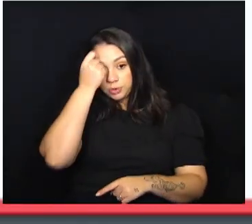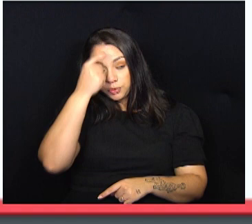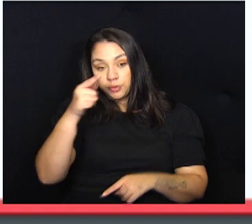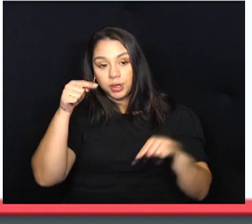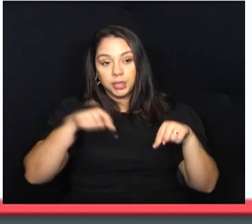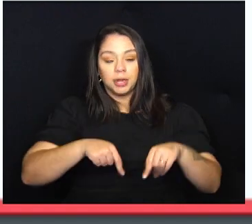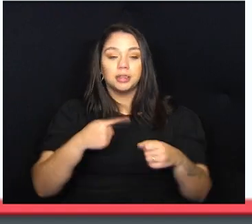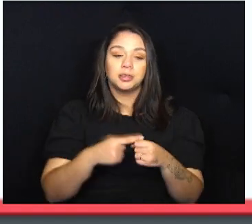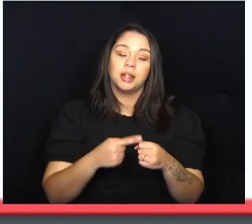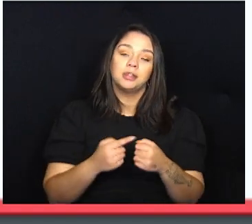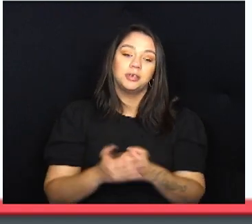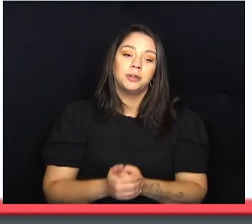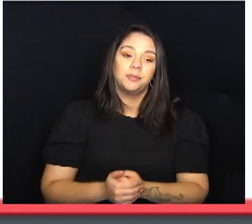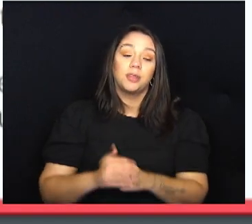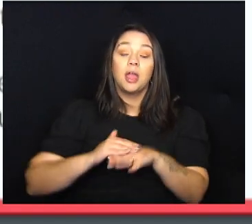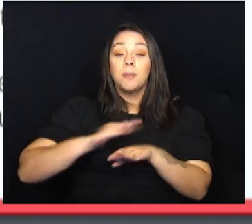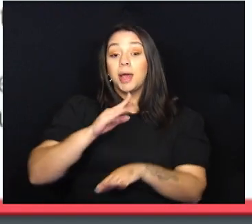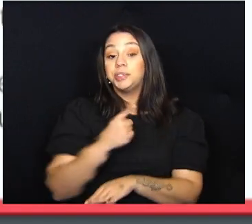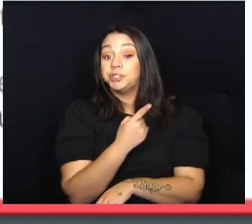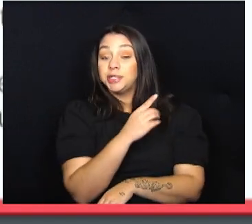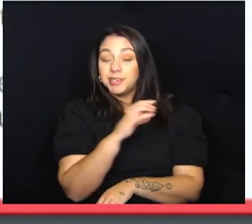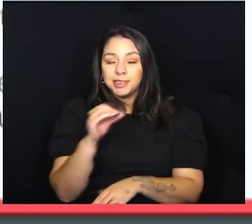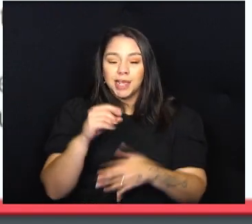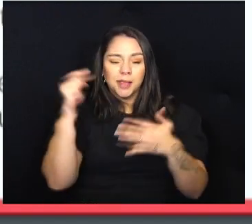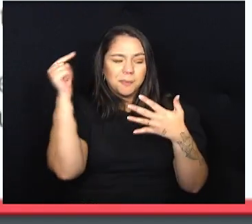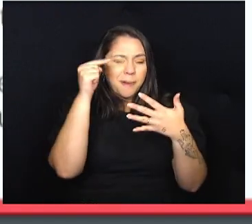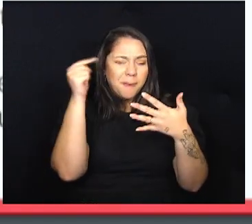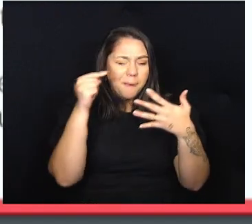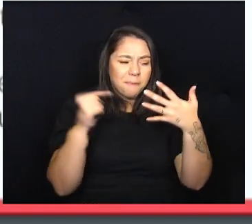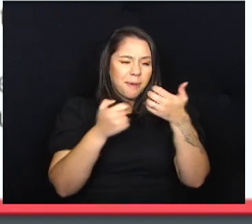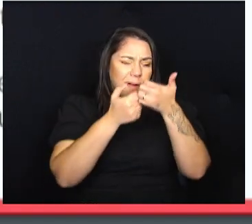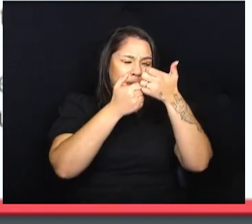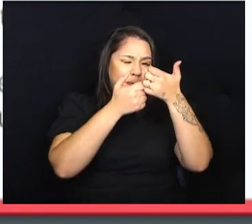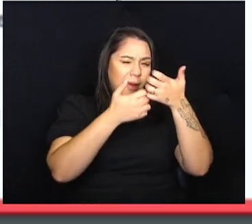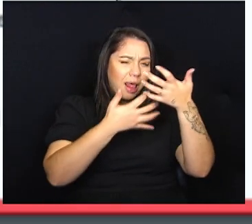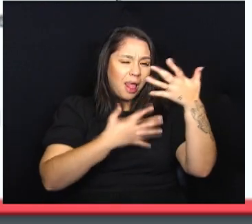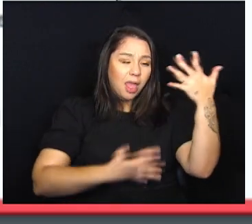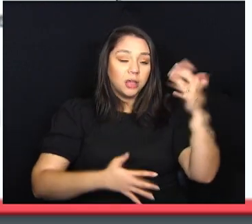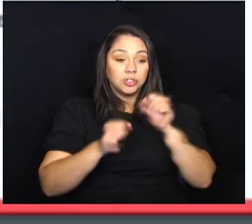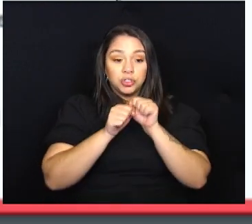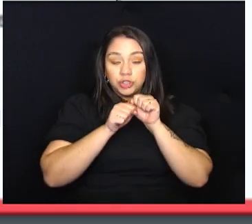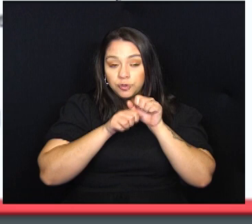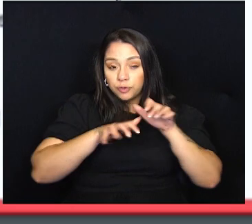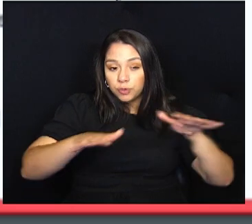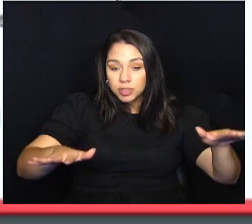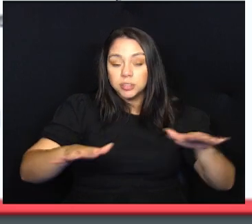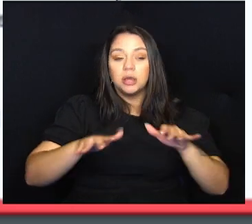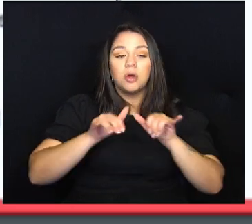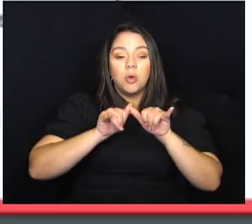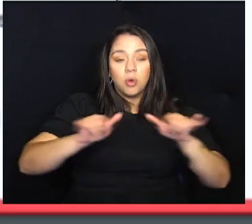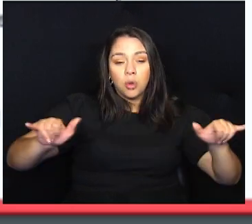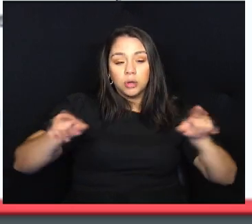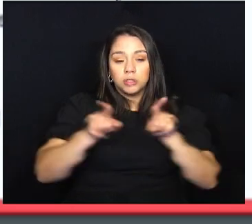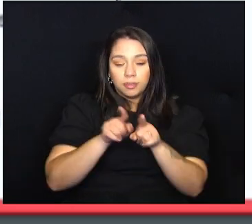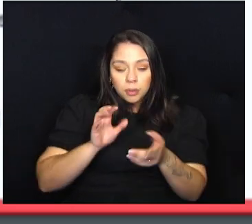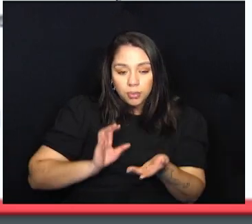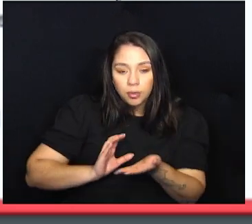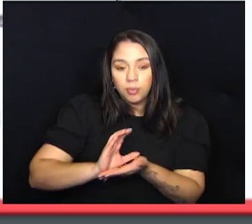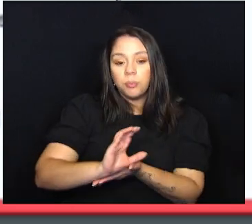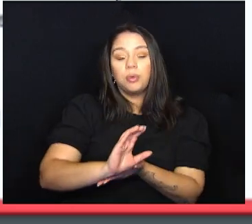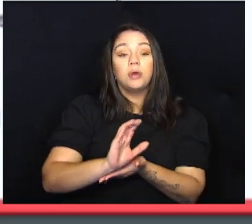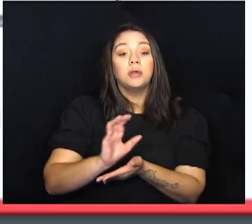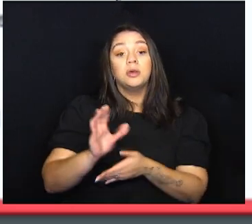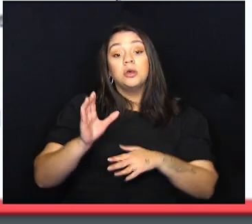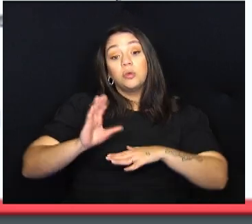mais de 100 pontos, entre formação e difusão cultural, fomento e sustentabilidade, o conselheiro